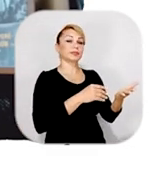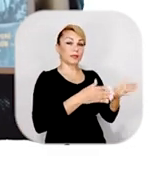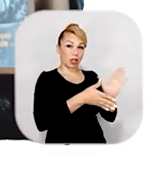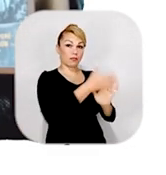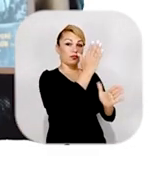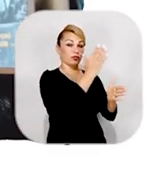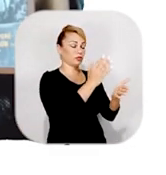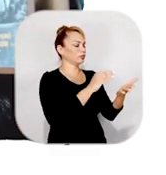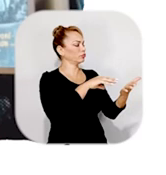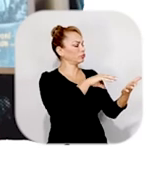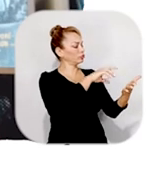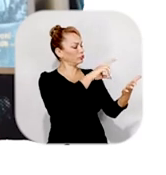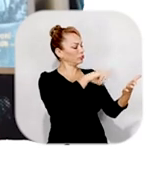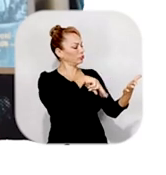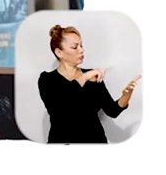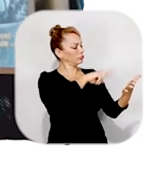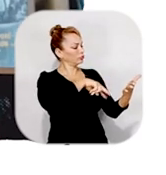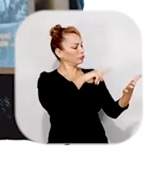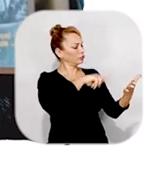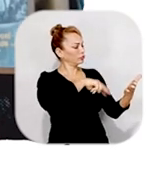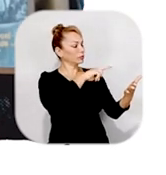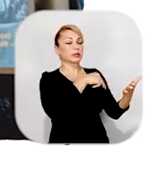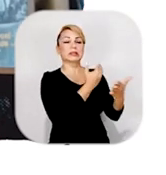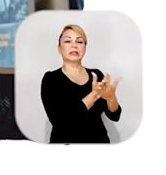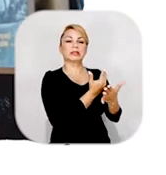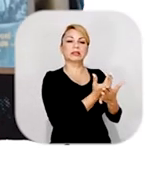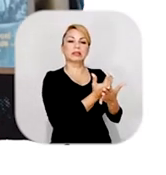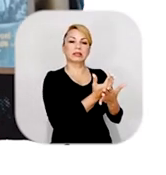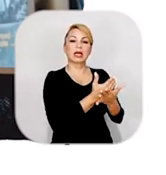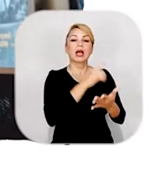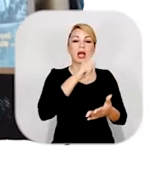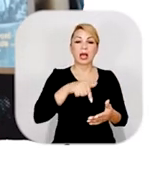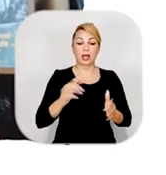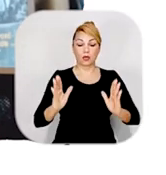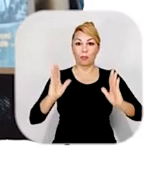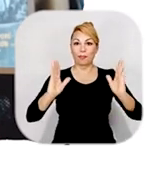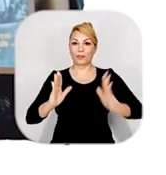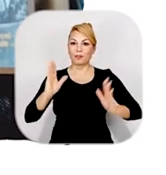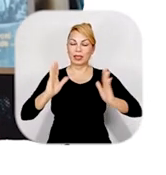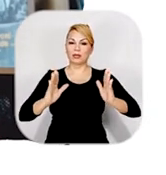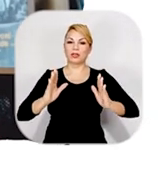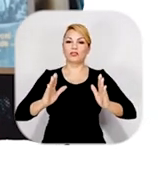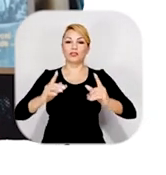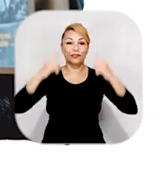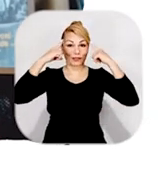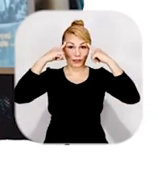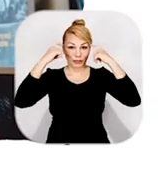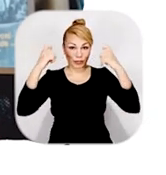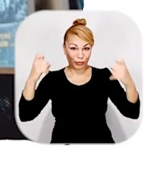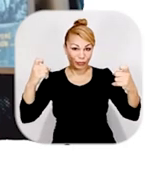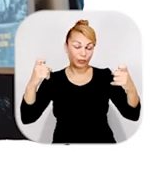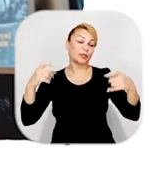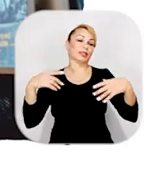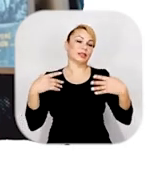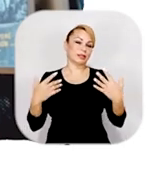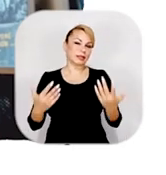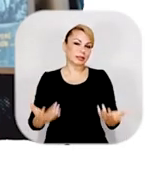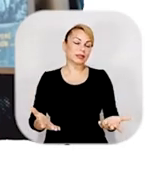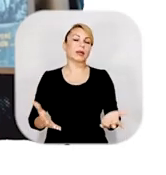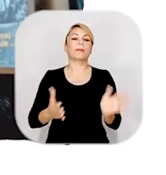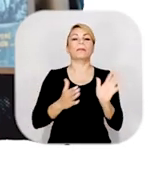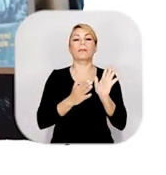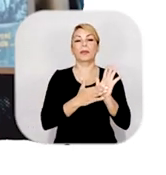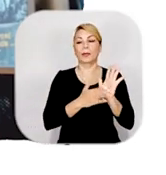violenta, então me desaconselharam a ir para os Cinta Larga, então, com essa proposta da Inês, eu